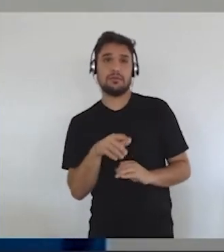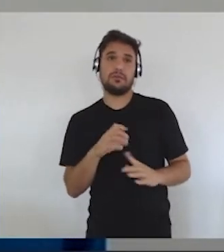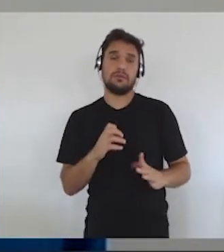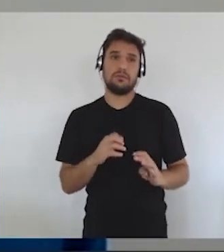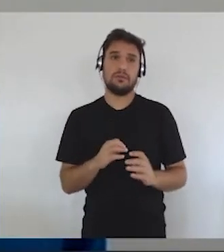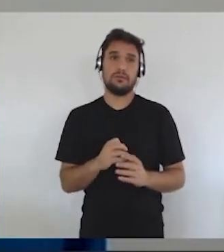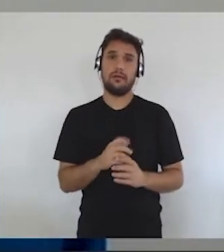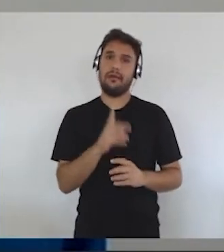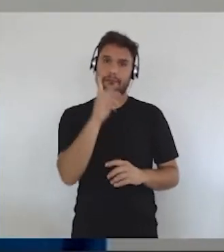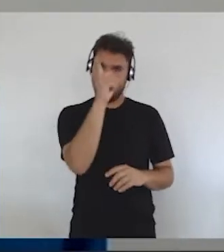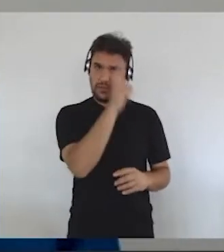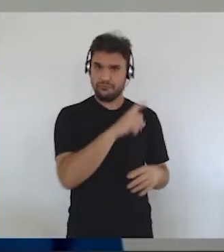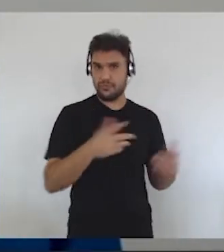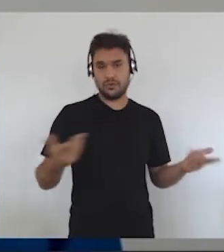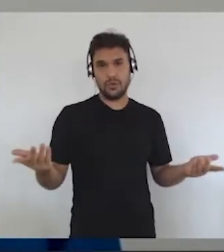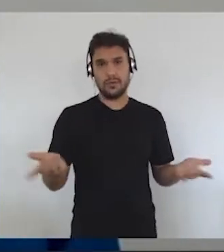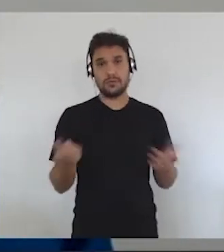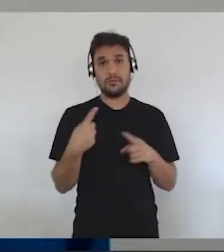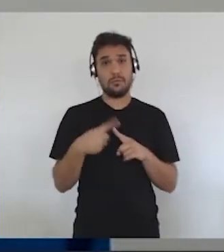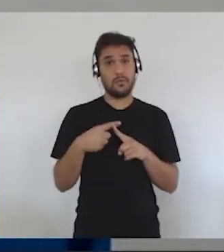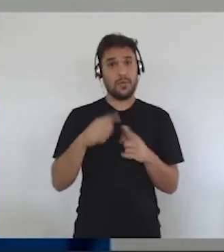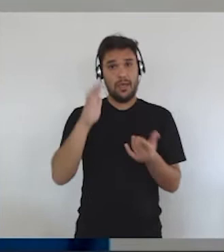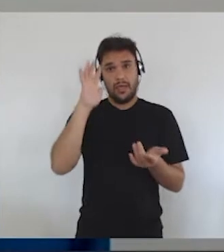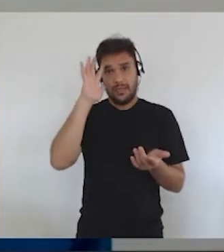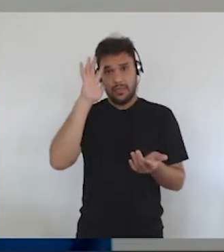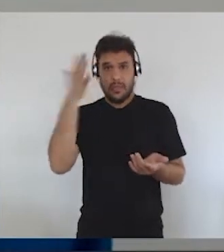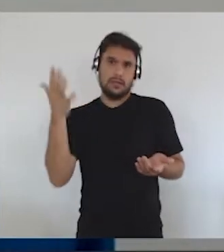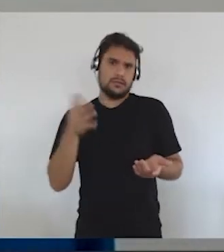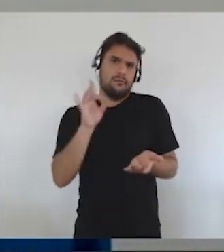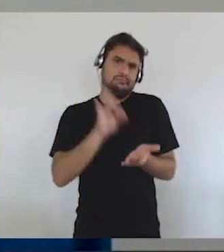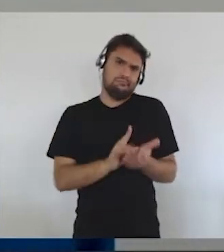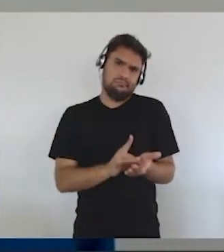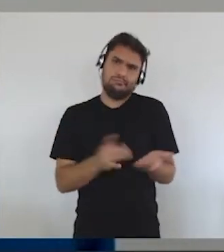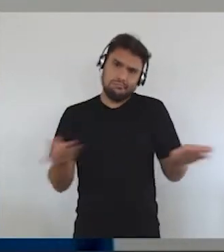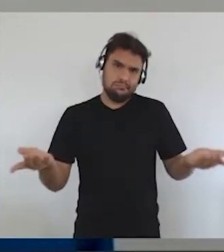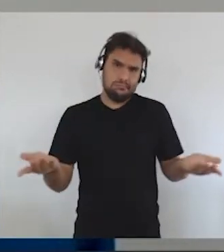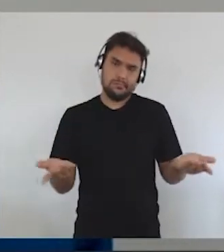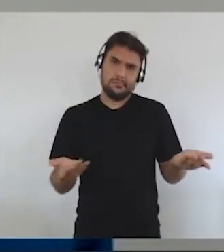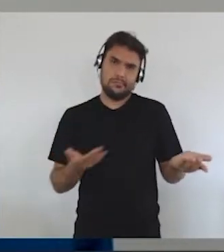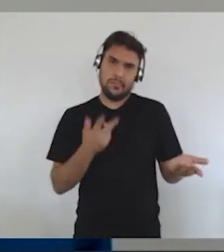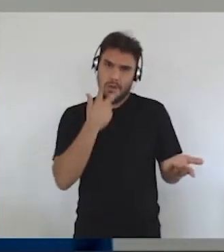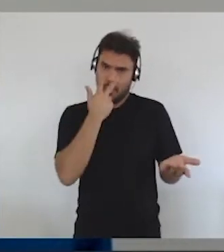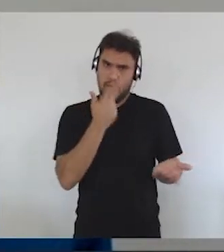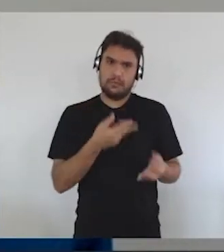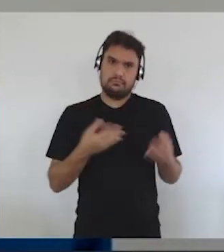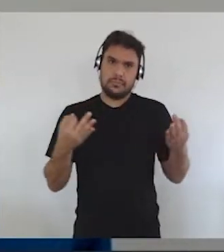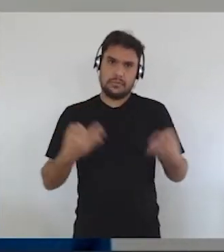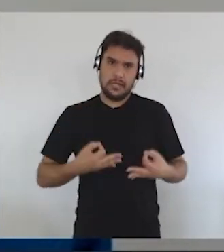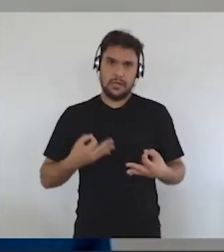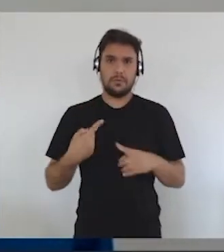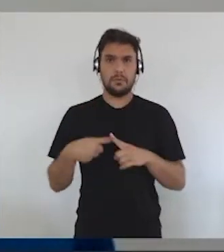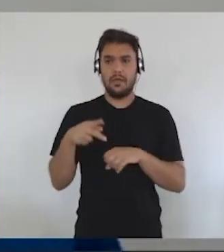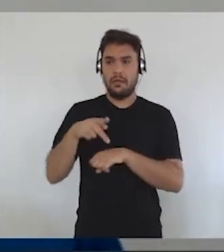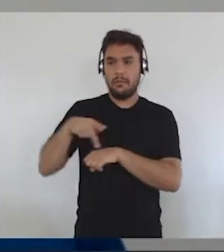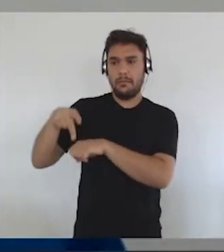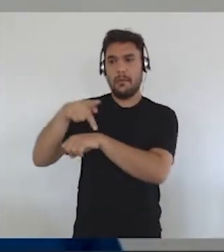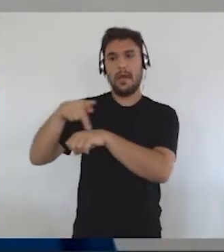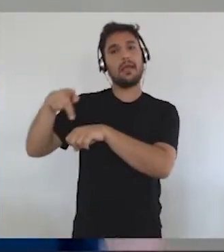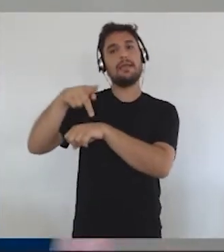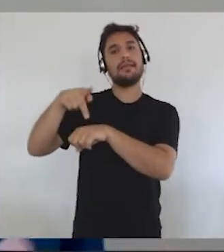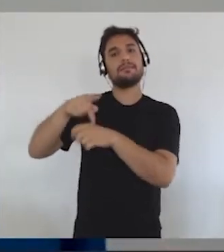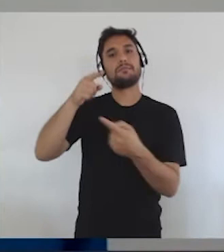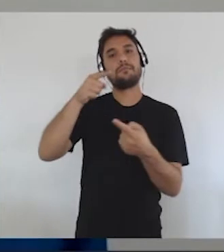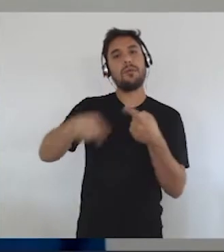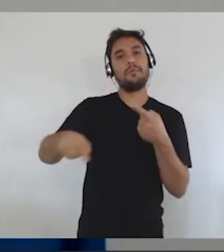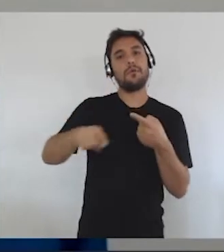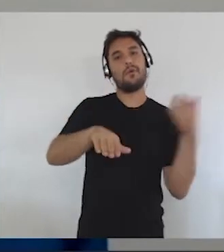obviamente, fica dificultado por decisões legítimas, me parece, tomadas pelos estados, de restringirem